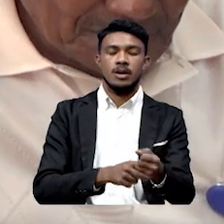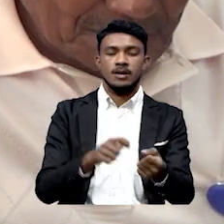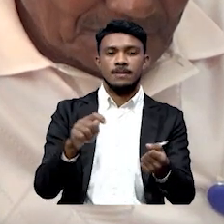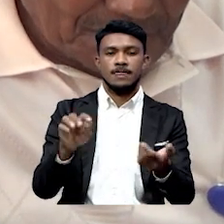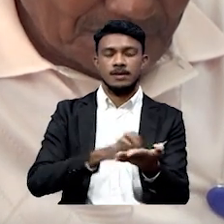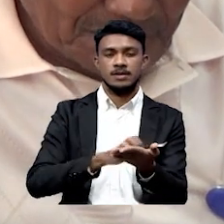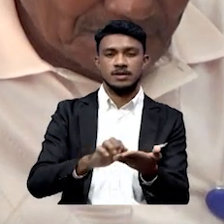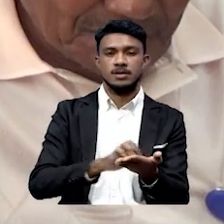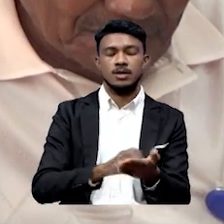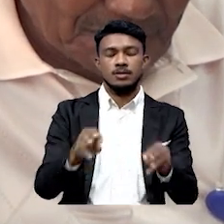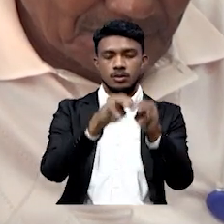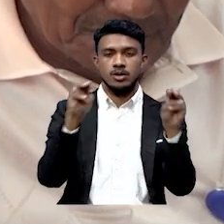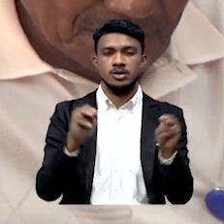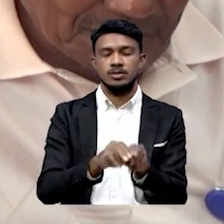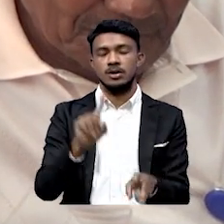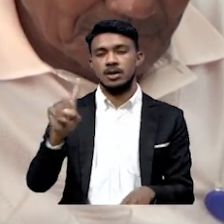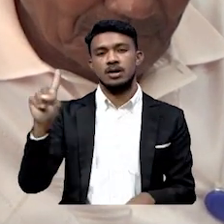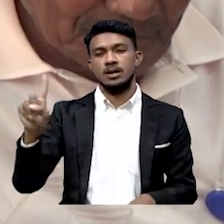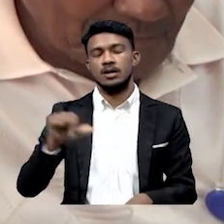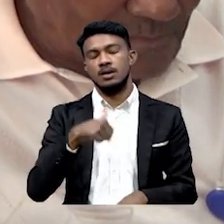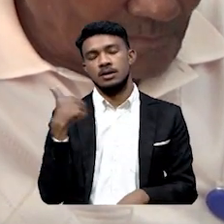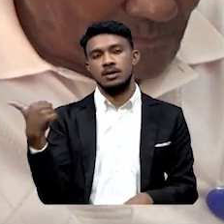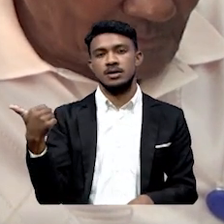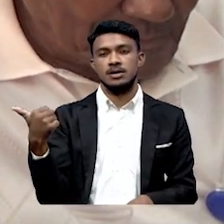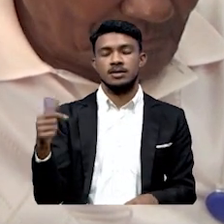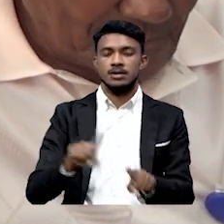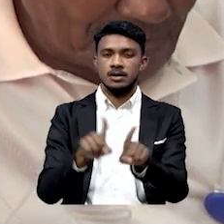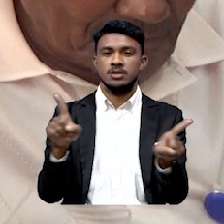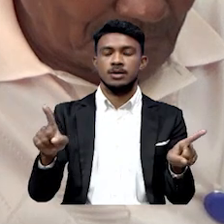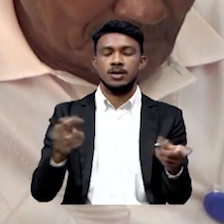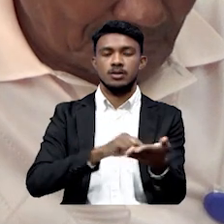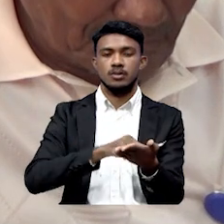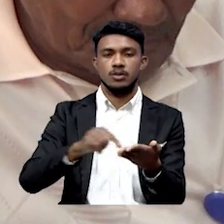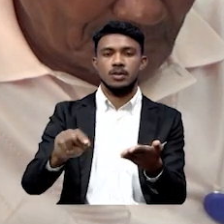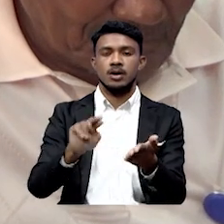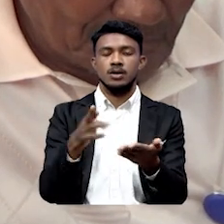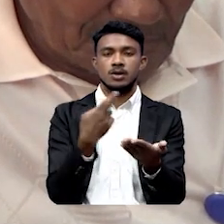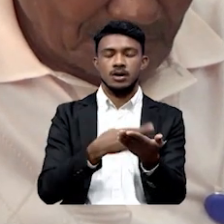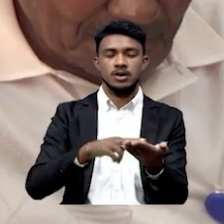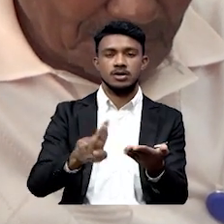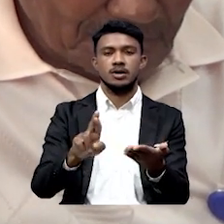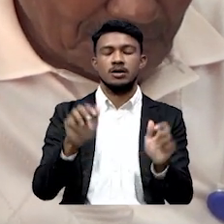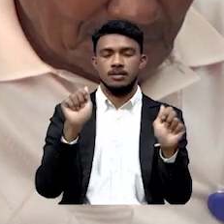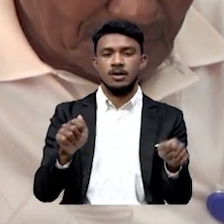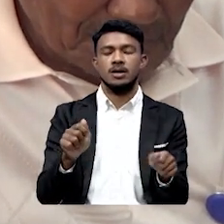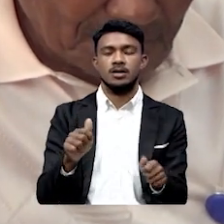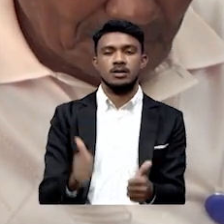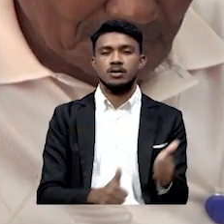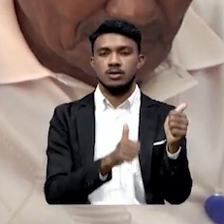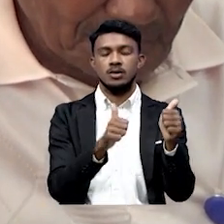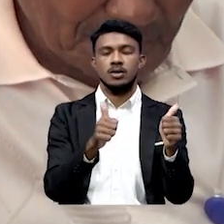ida-idak lahanesa. Tamba depende número registro atu valida tuir cada